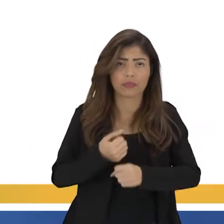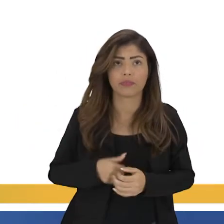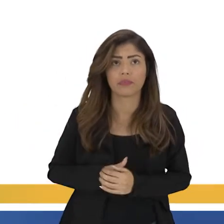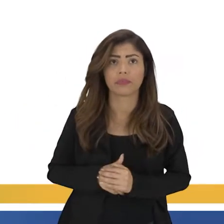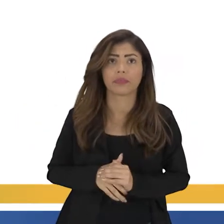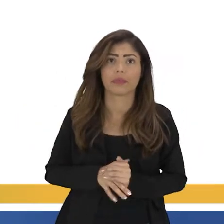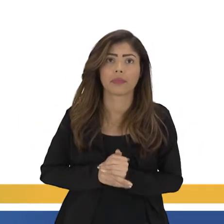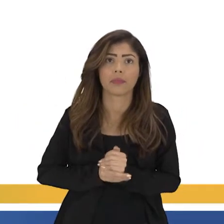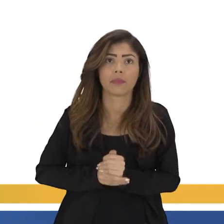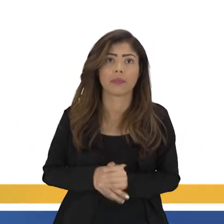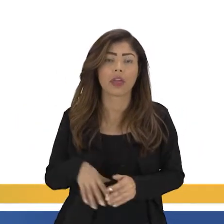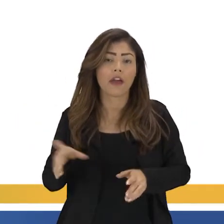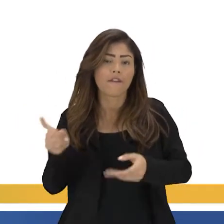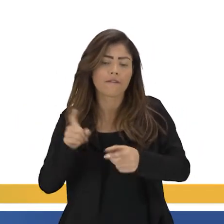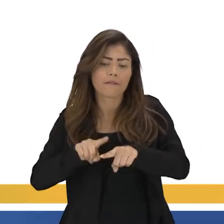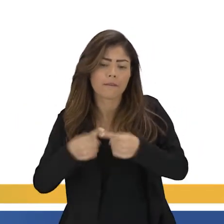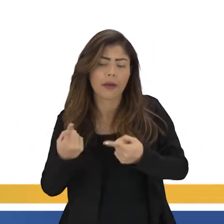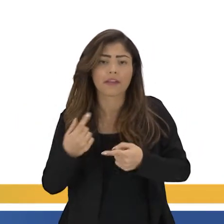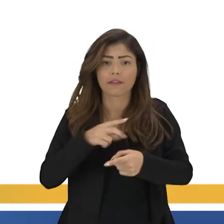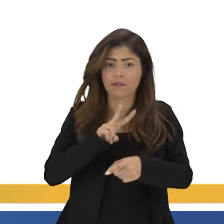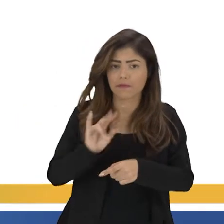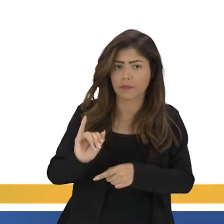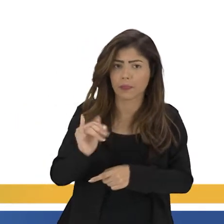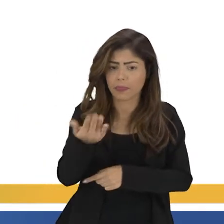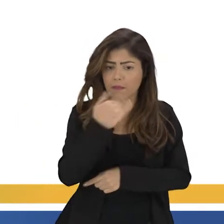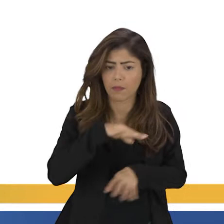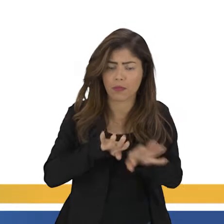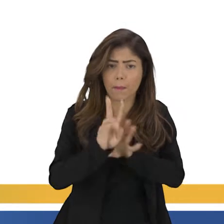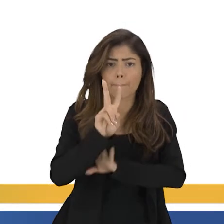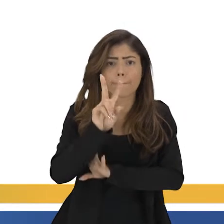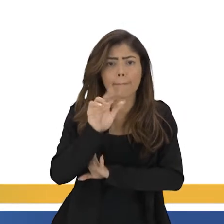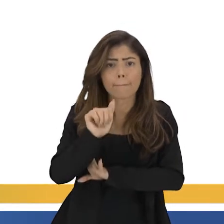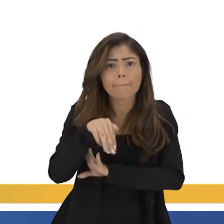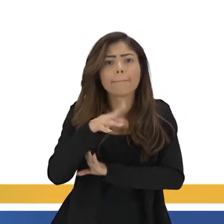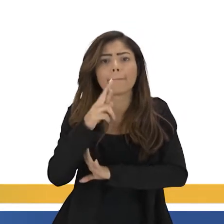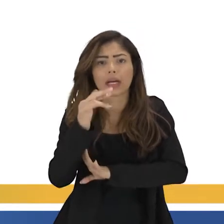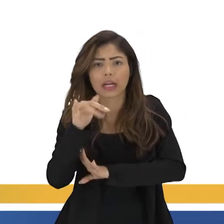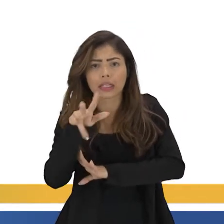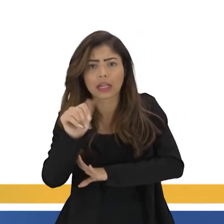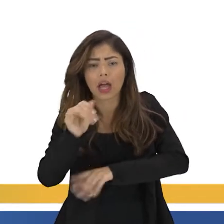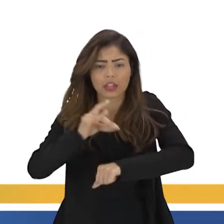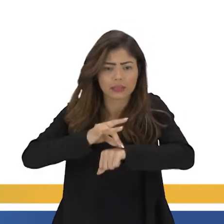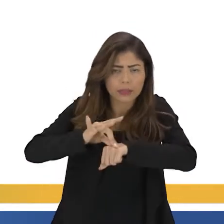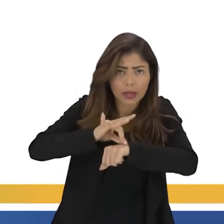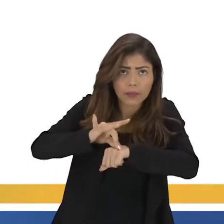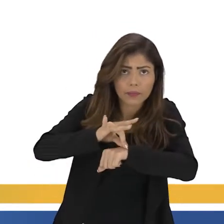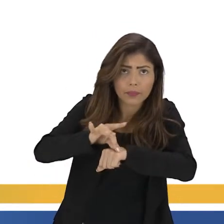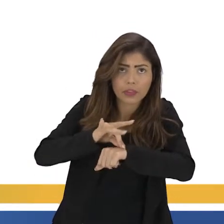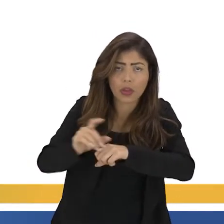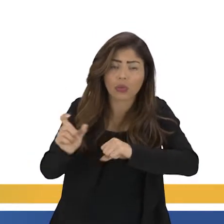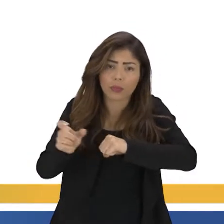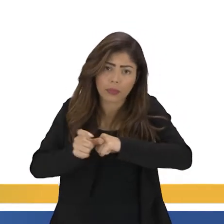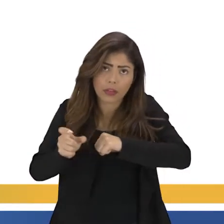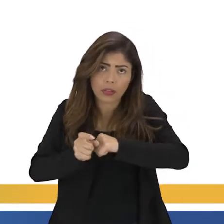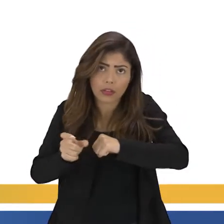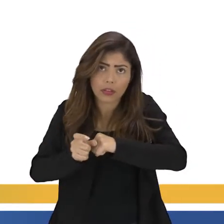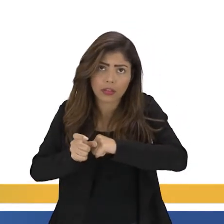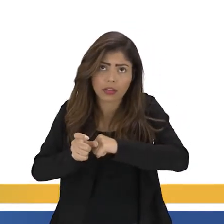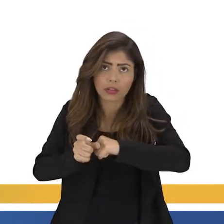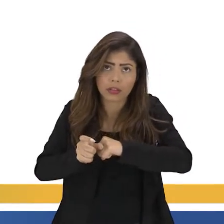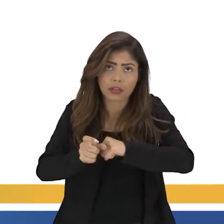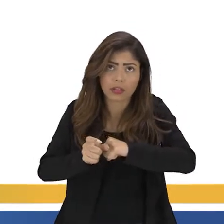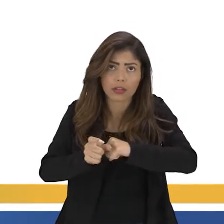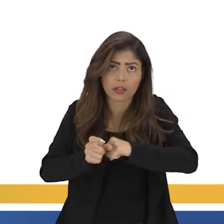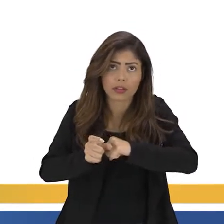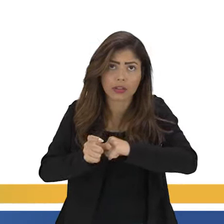E vamos marcar, tá? Em negrito, estarão marcados em negrito, os substantivos,